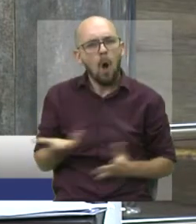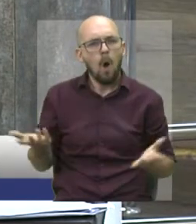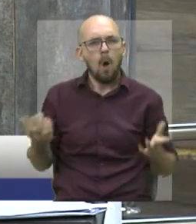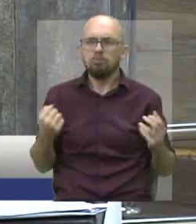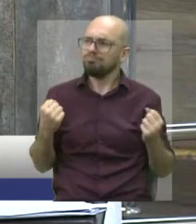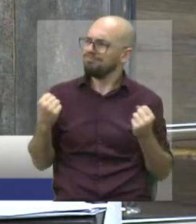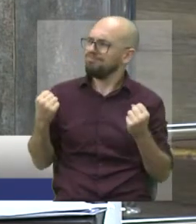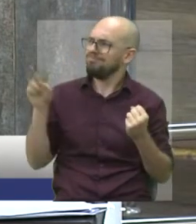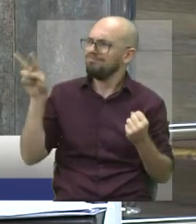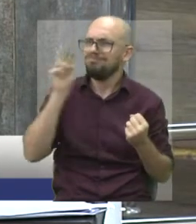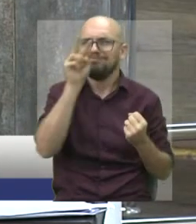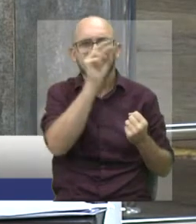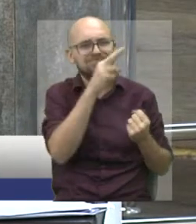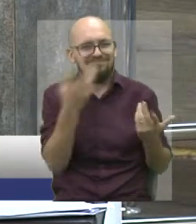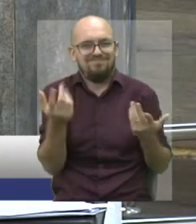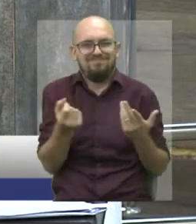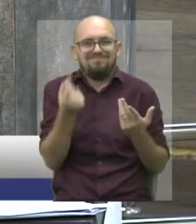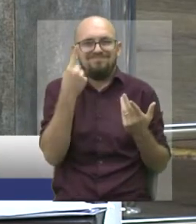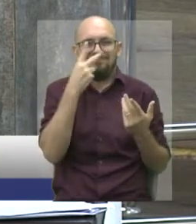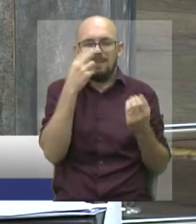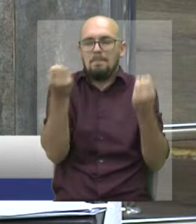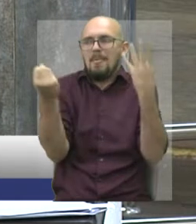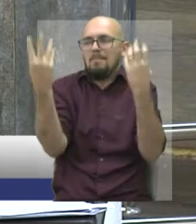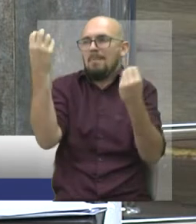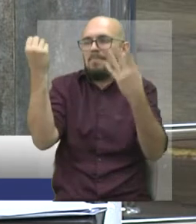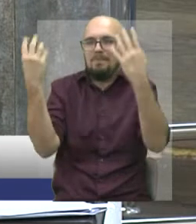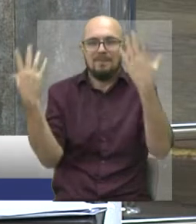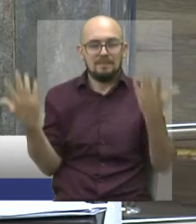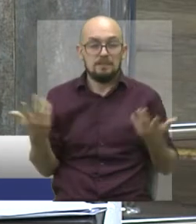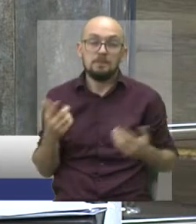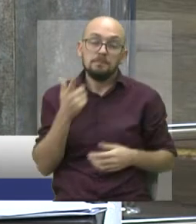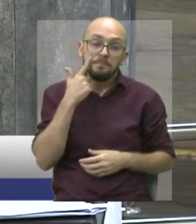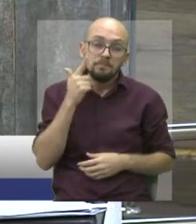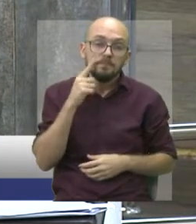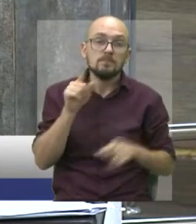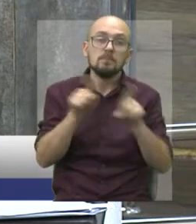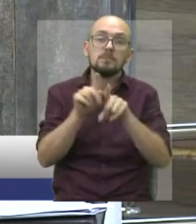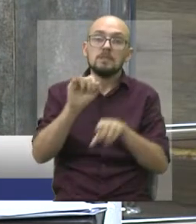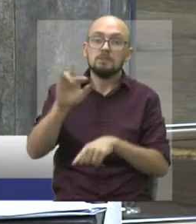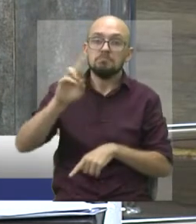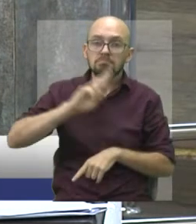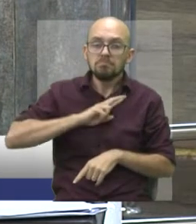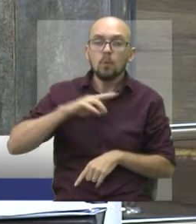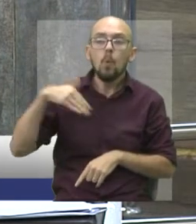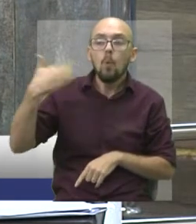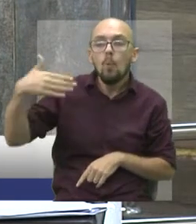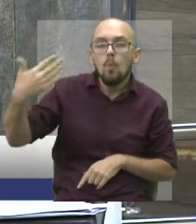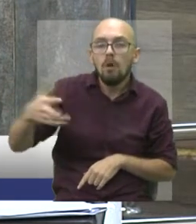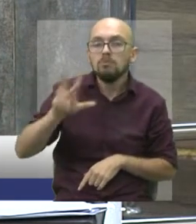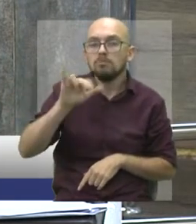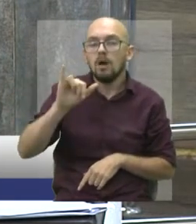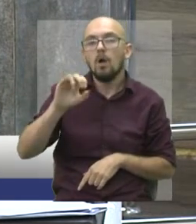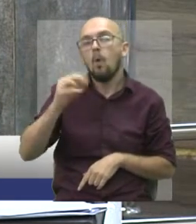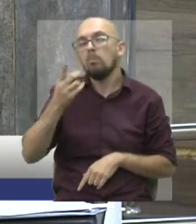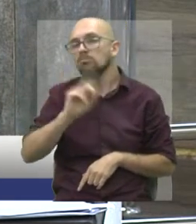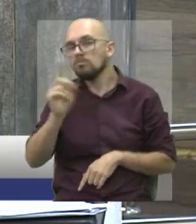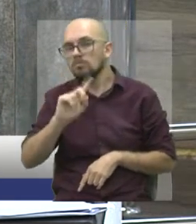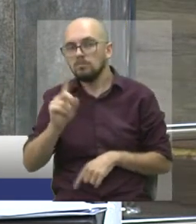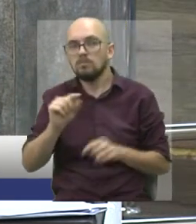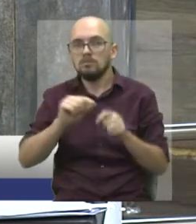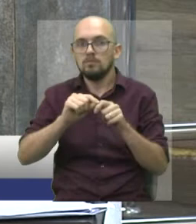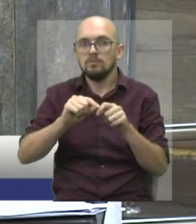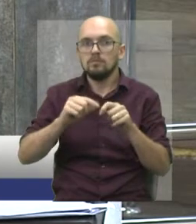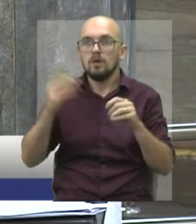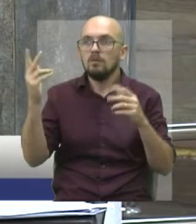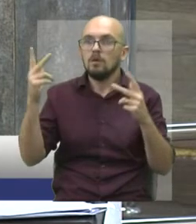E ainda mais, se afirmativa for a resposta, quando isso ocorrerá? Se negativa, qual é a razão para atender essa